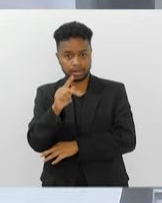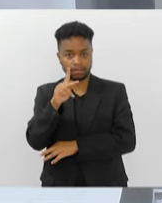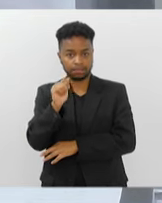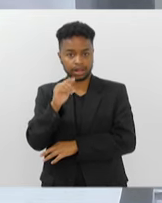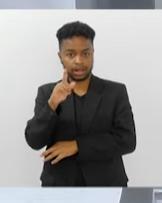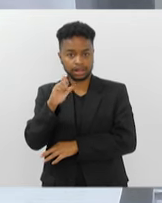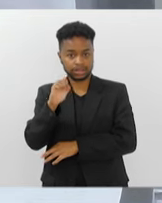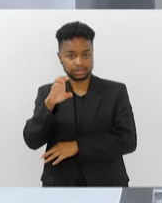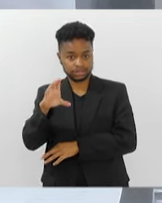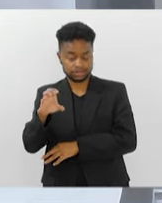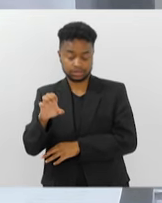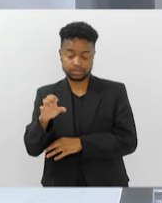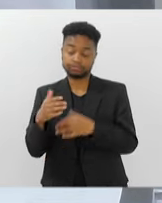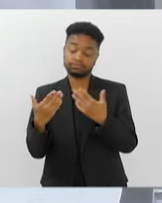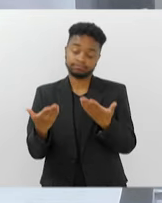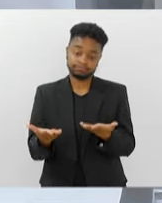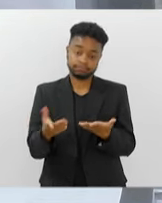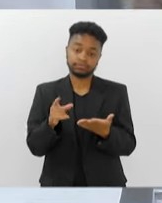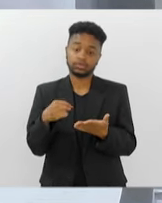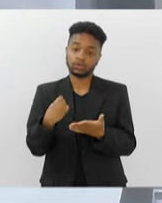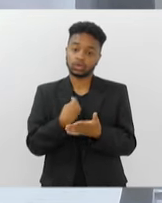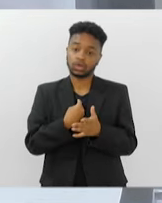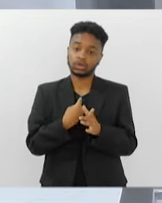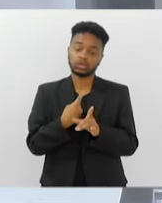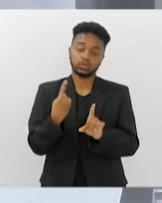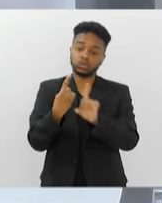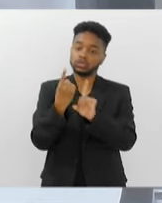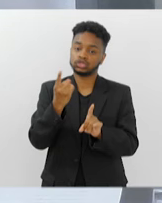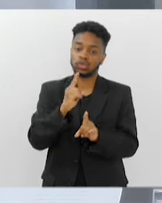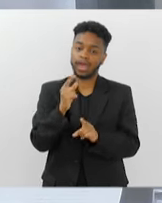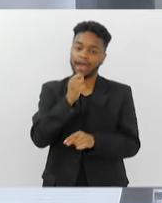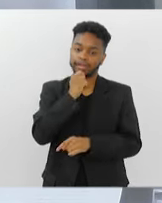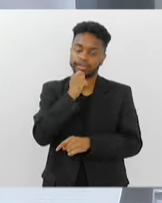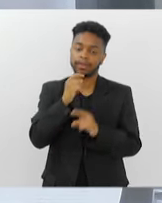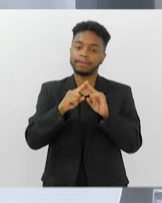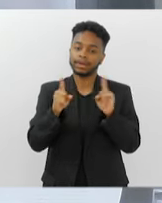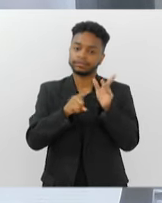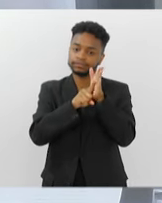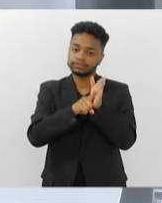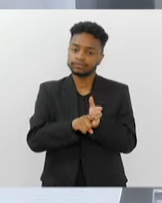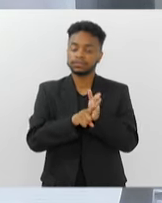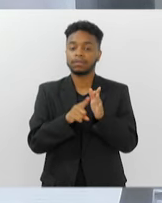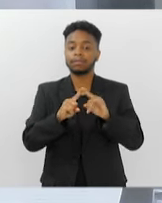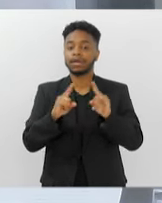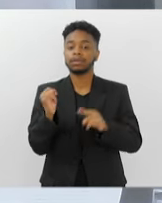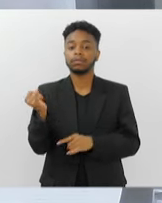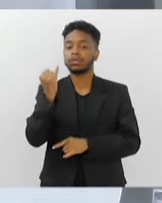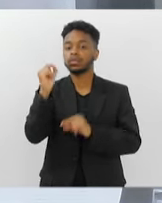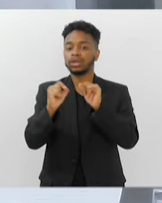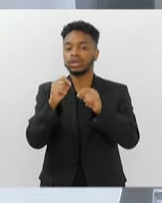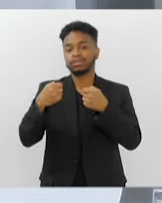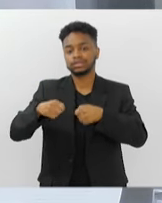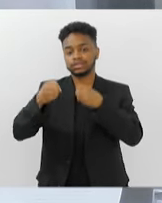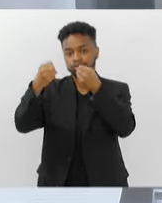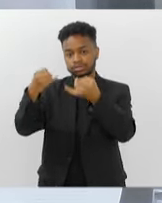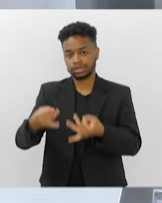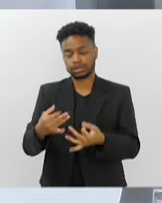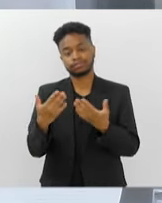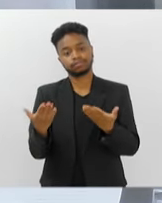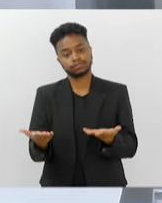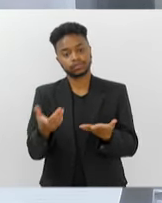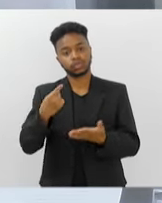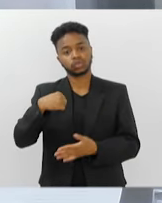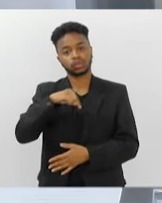ainda não chegou lá mas a gente tá investigando enfim o importante é que haja esclarecimento então a gente fica